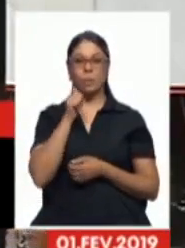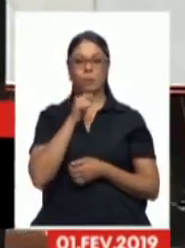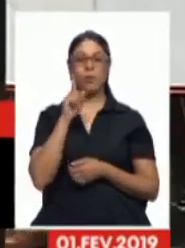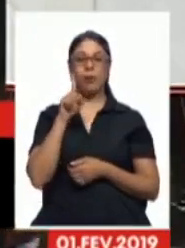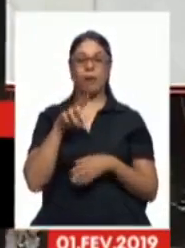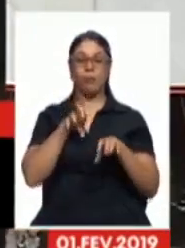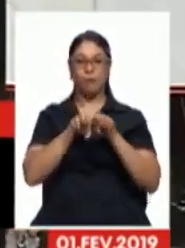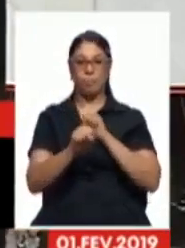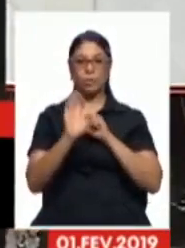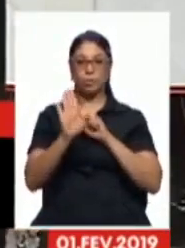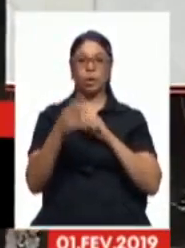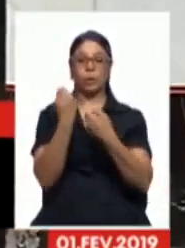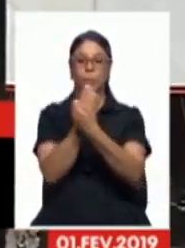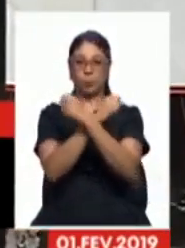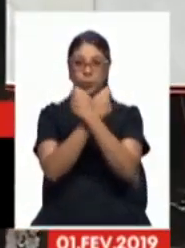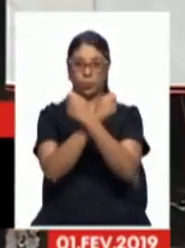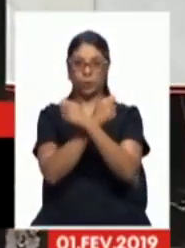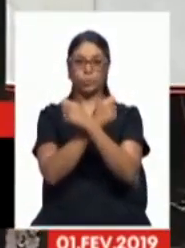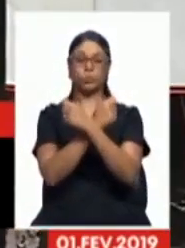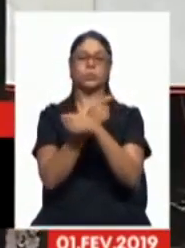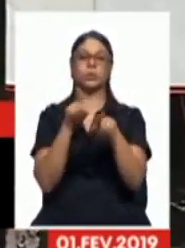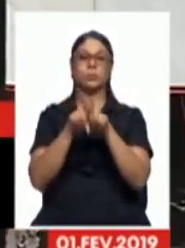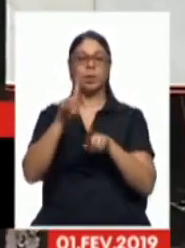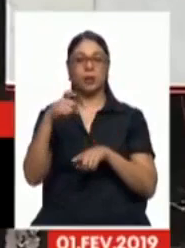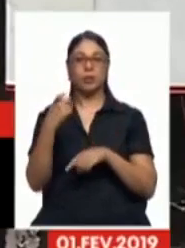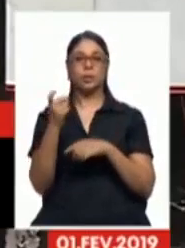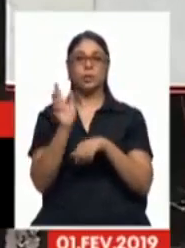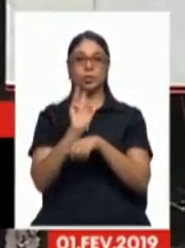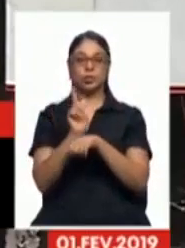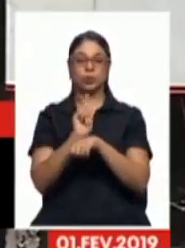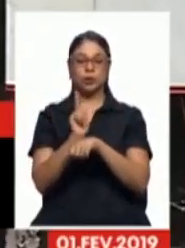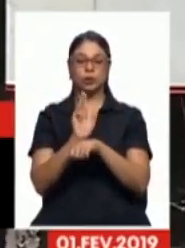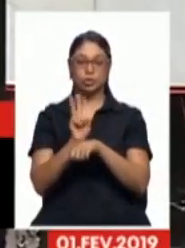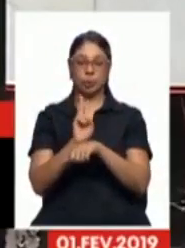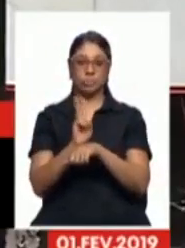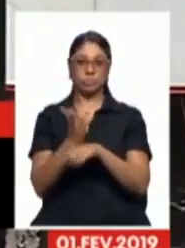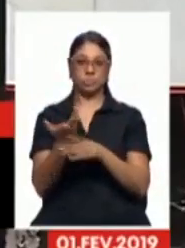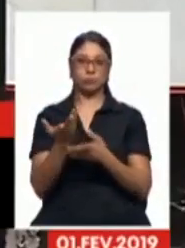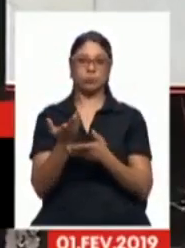formada pela PUC Minas e foi chefe de gabinete do ex-deputado Paulo Lamac.